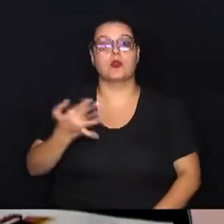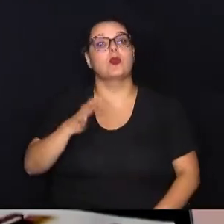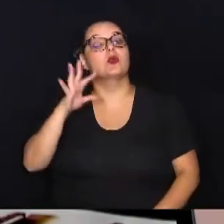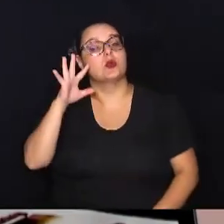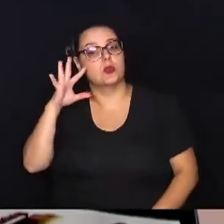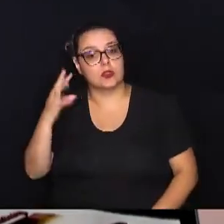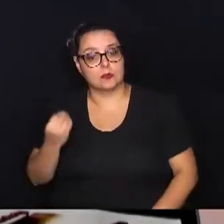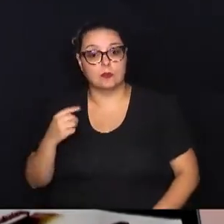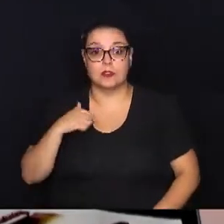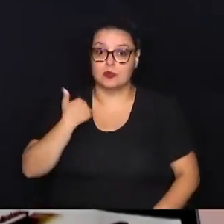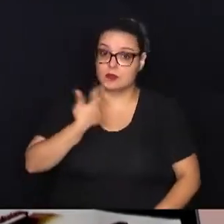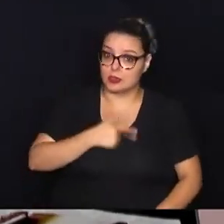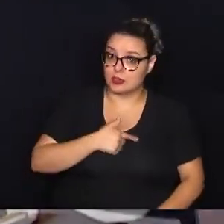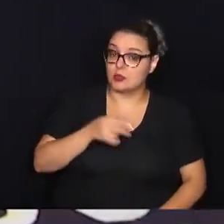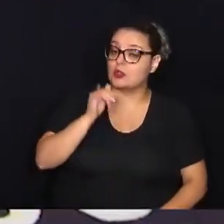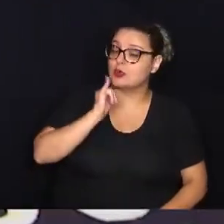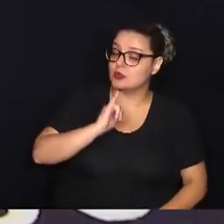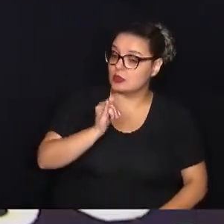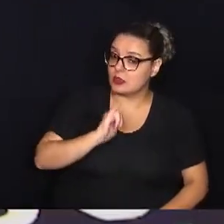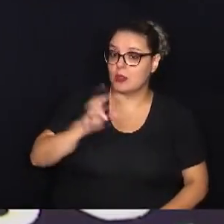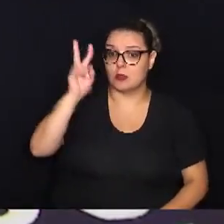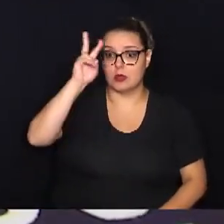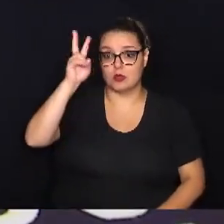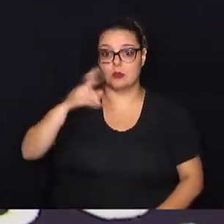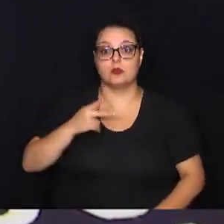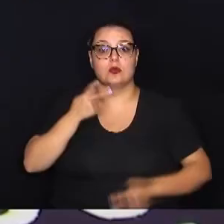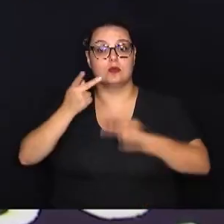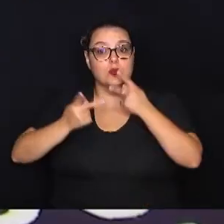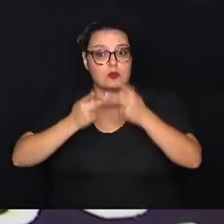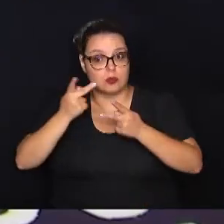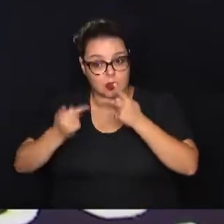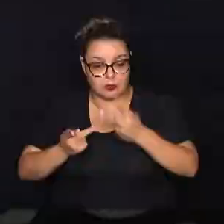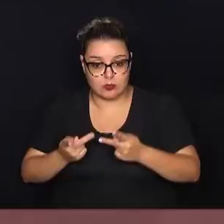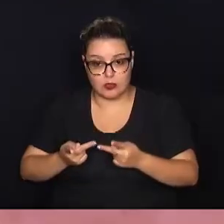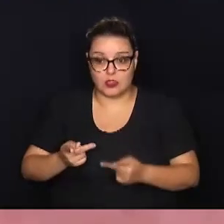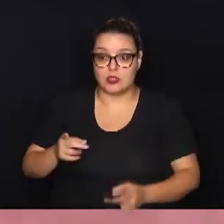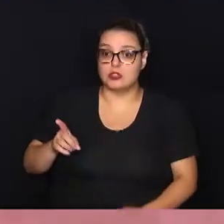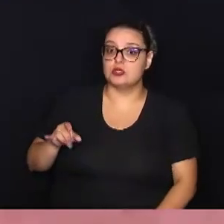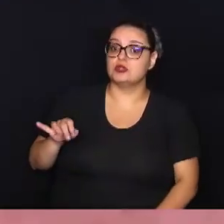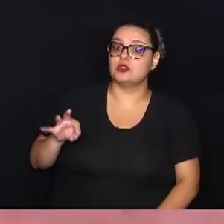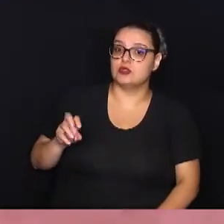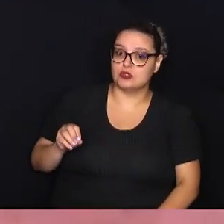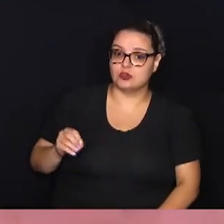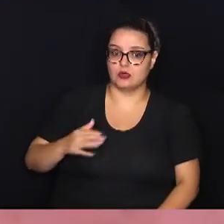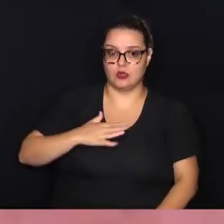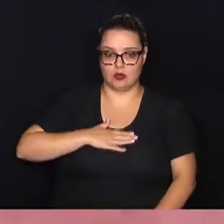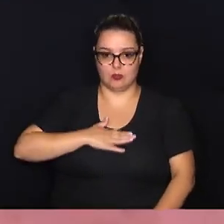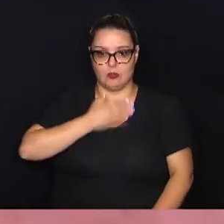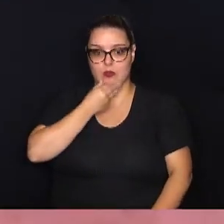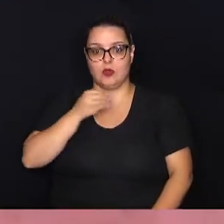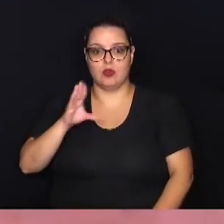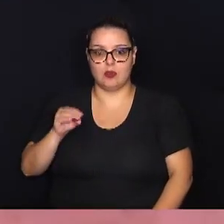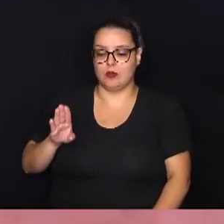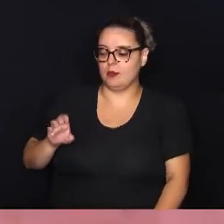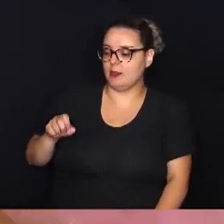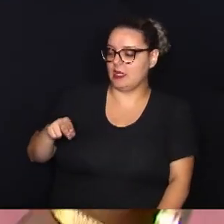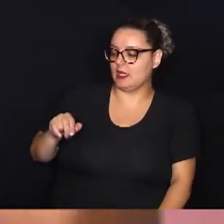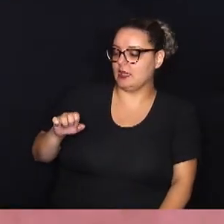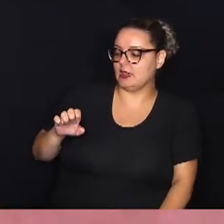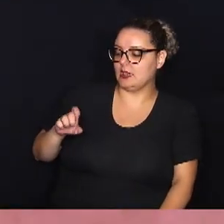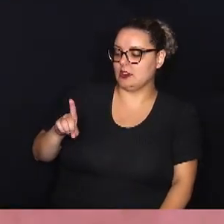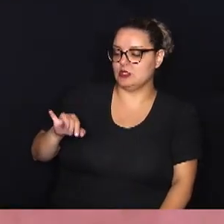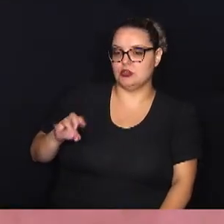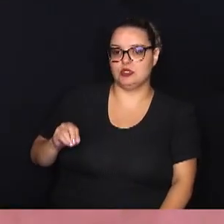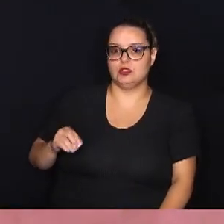Mas para a gente contar essa história, vamos falar de Dito Ribeiro. Meu avô, Benedito Ribeiro, era de Minas,